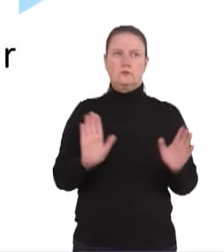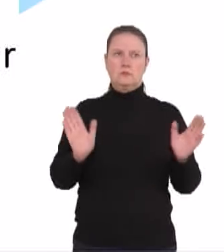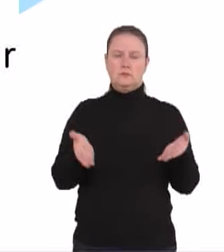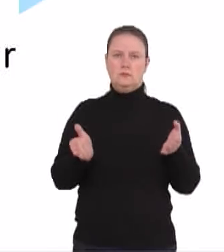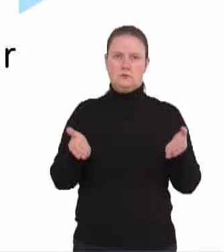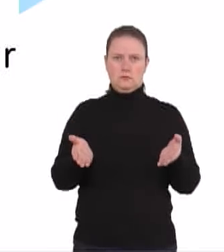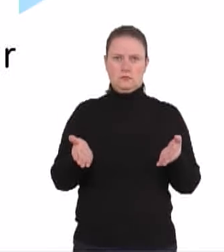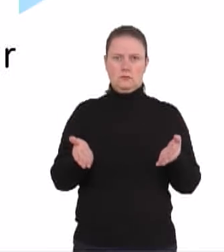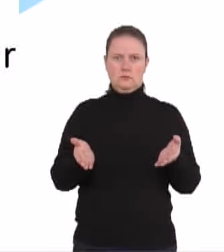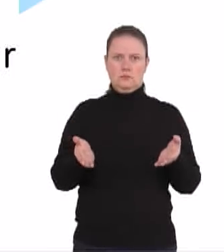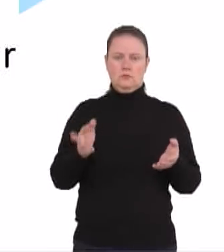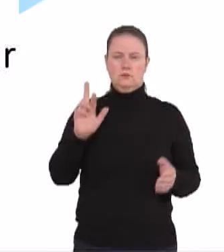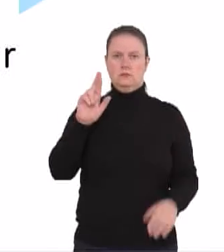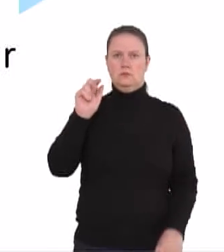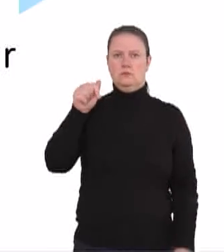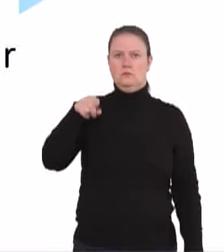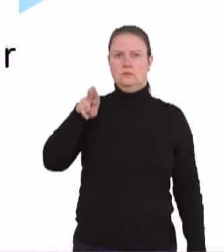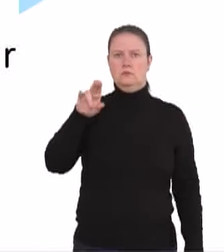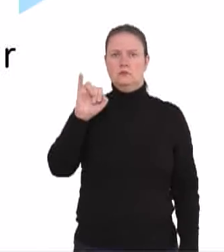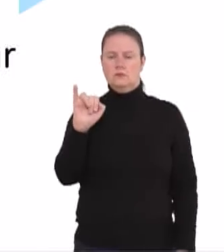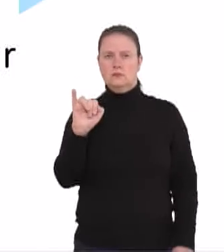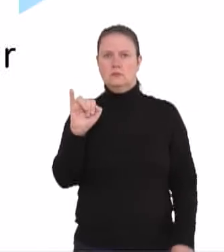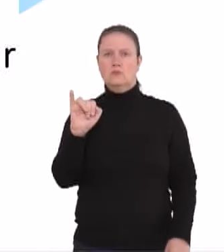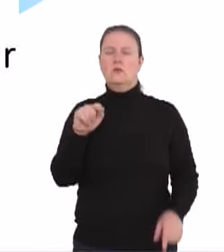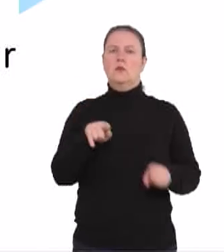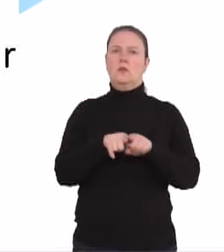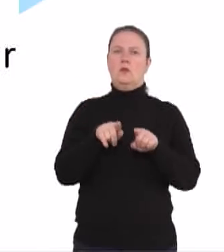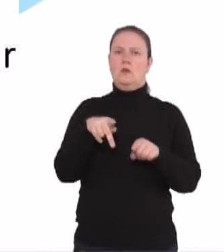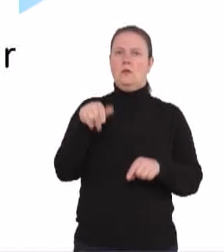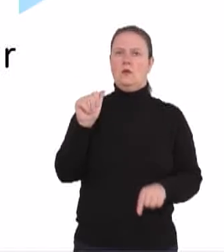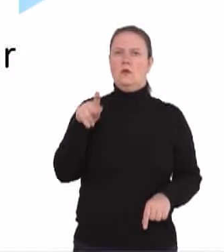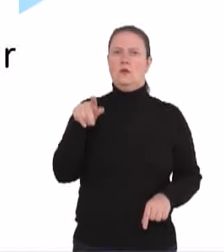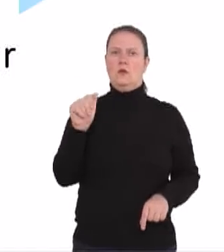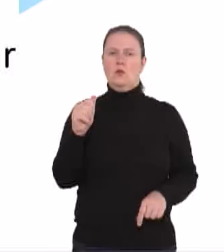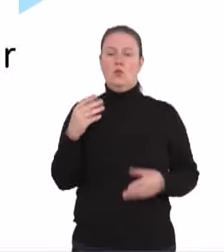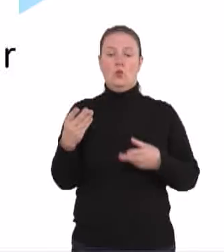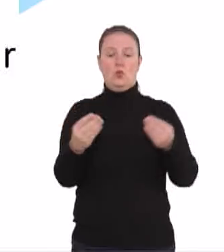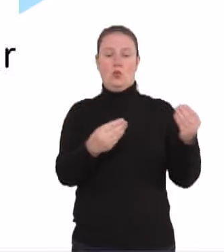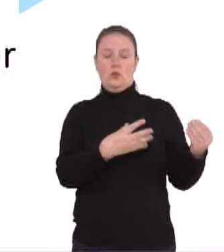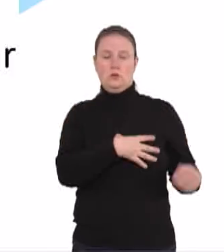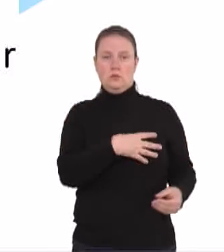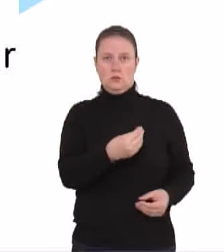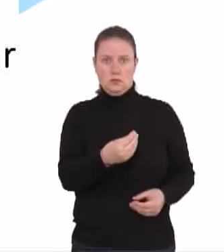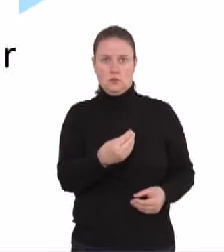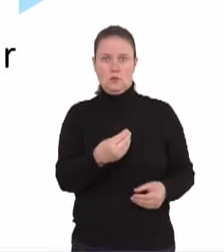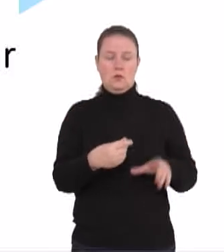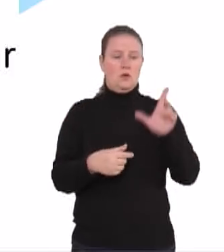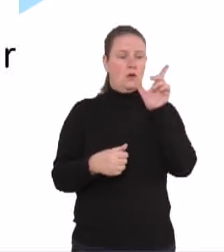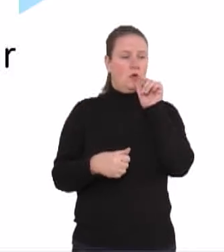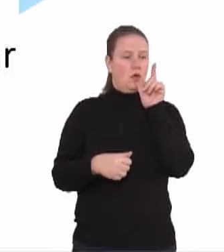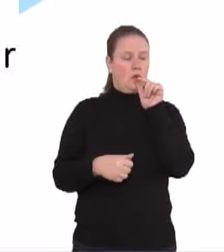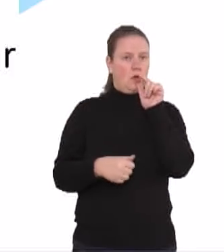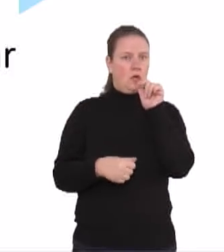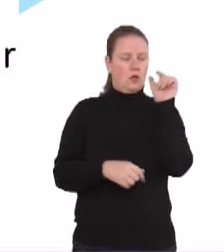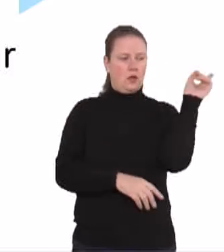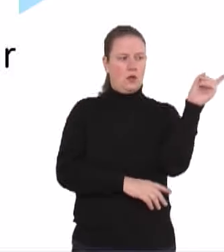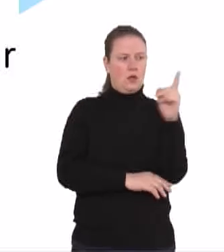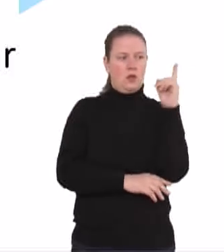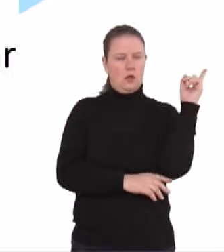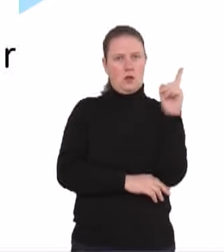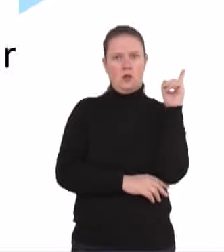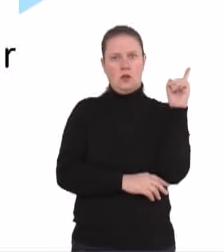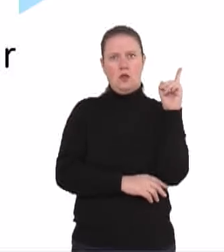Hang e Papa tiveram muitos filhos, 2 pontos. Tangaroa, deus das águas. Tani, deus das florestas.